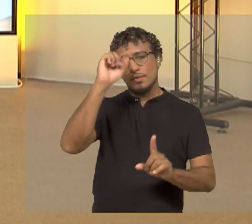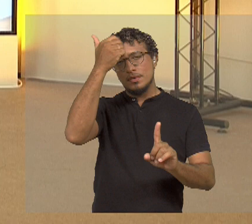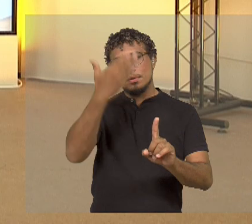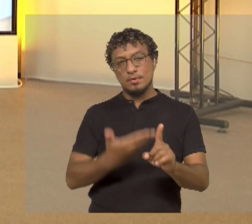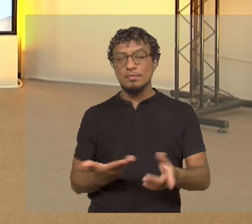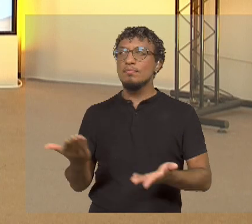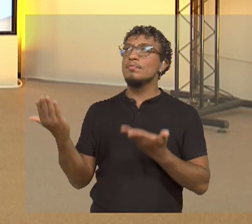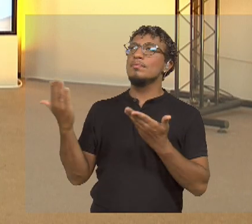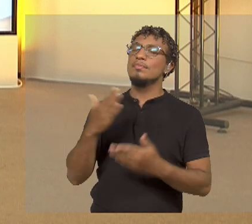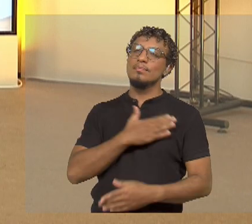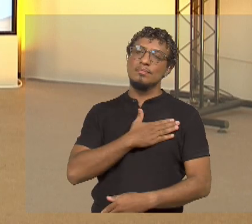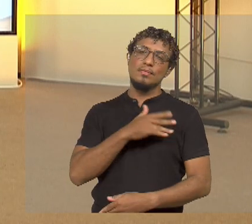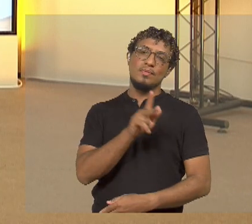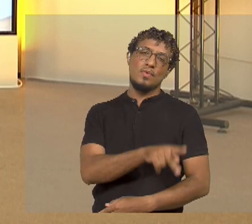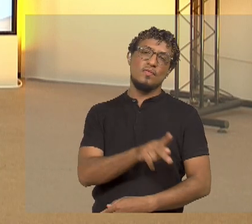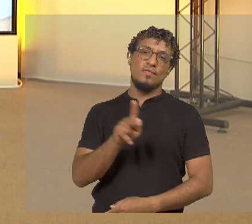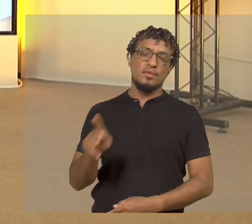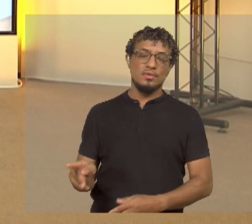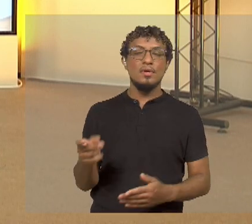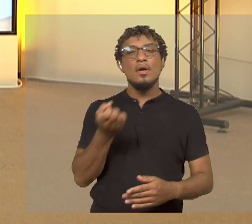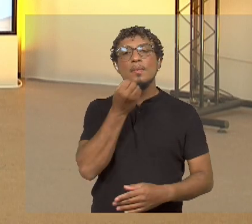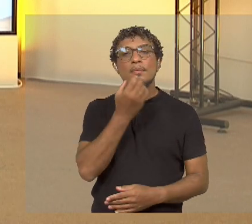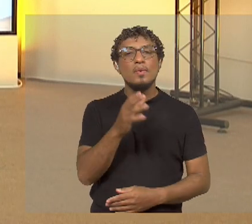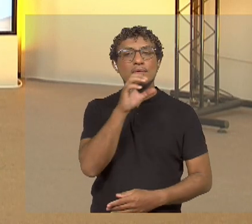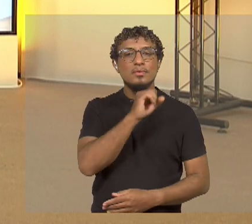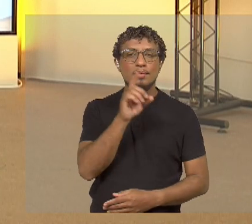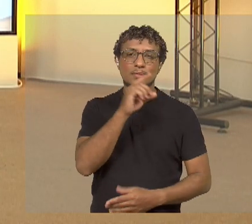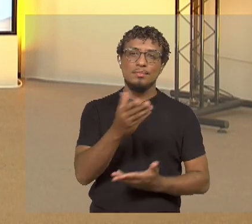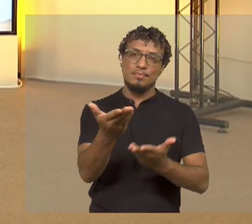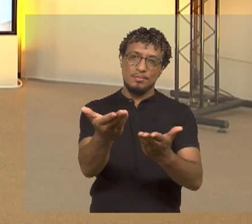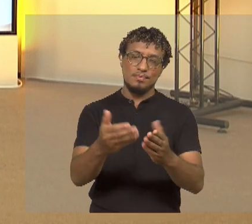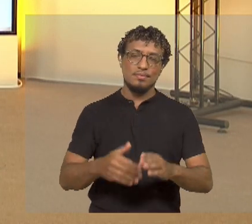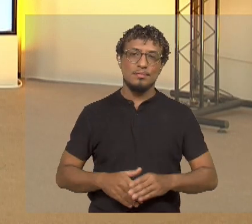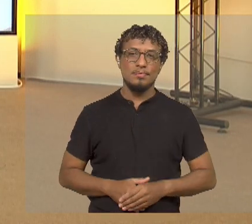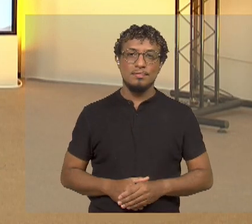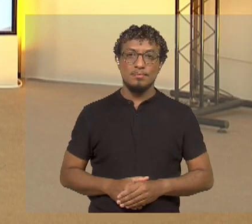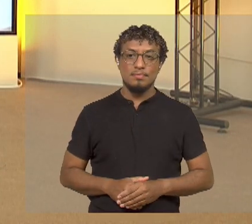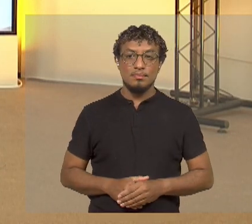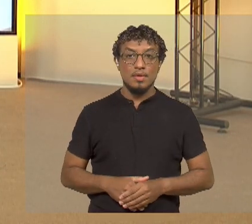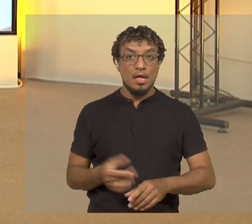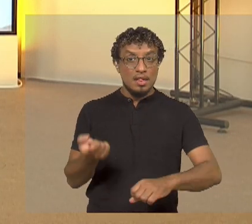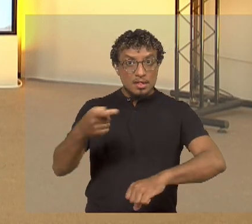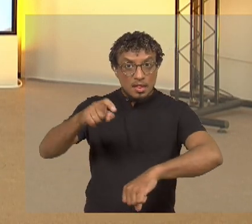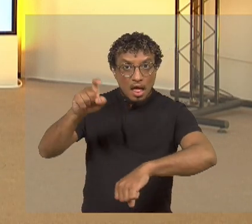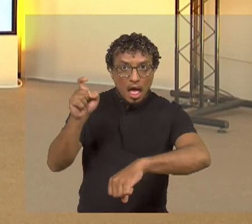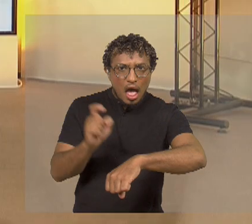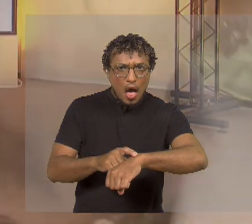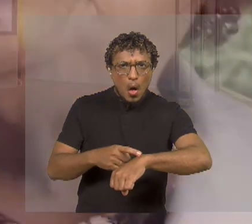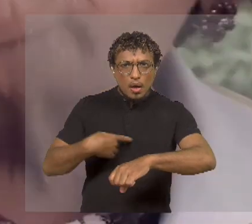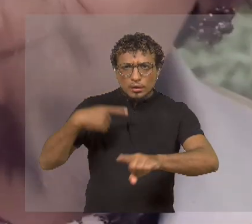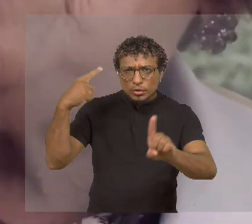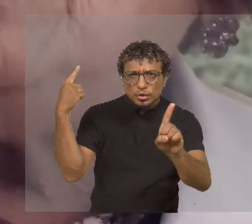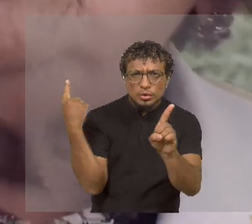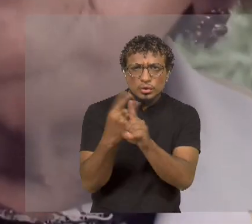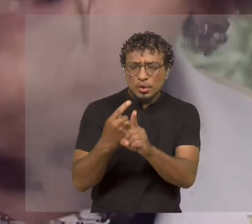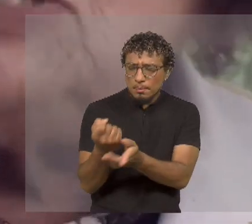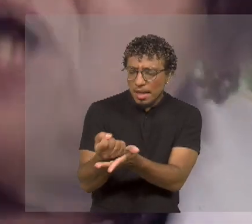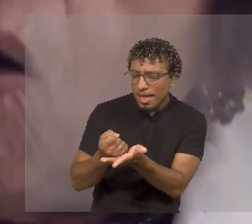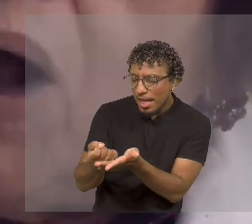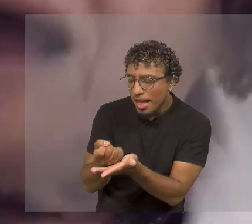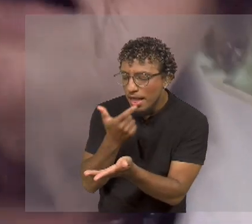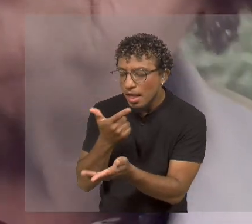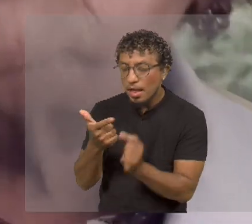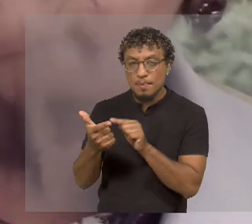grande mestra Terezinha Rego. Bom fim de semana para você. Na hora que descobrirem um medicamento